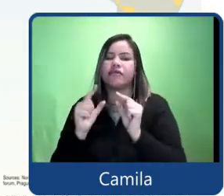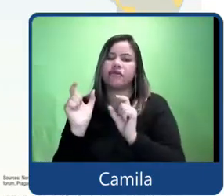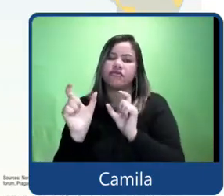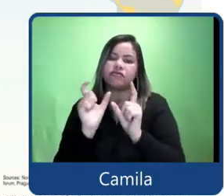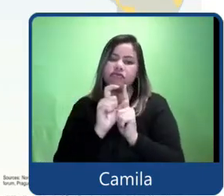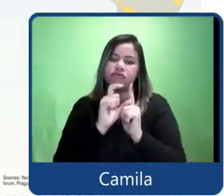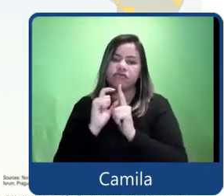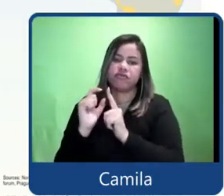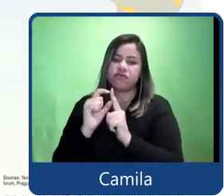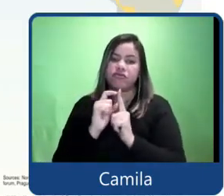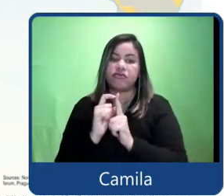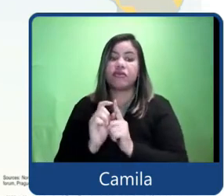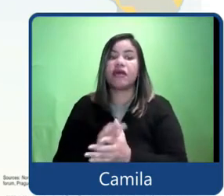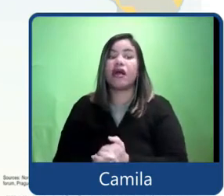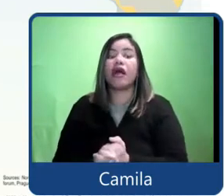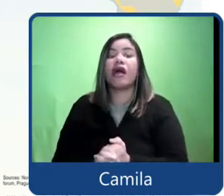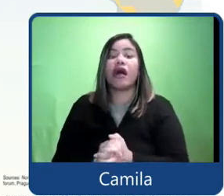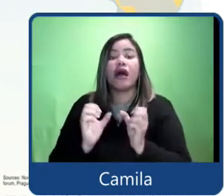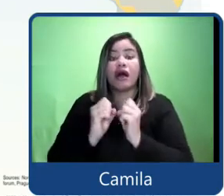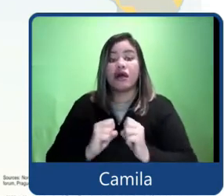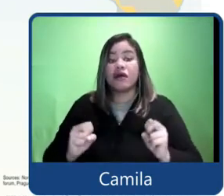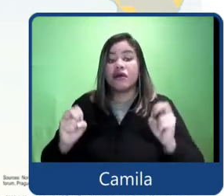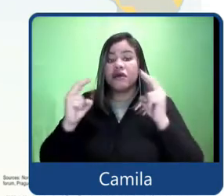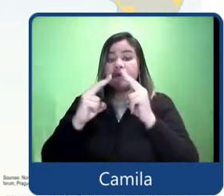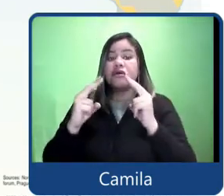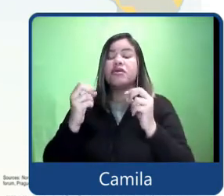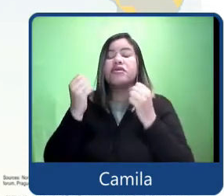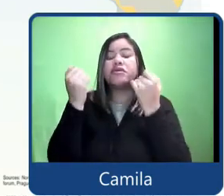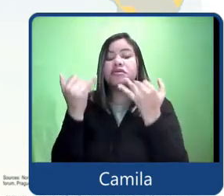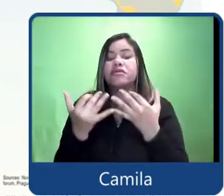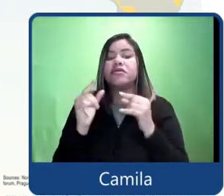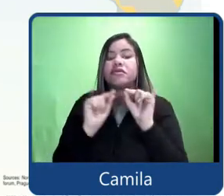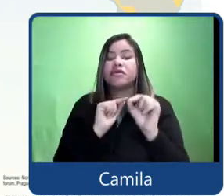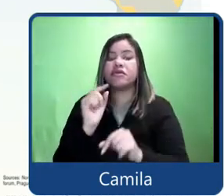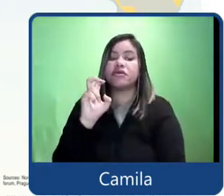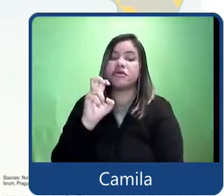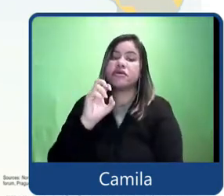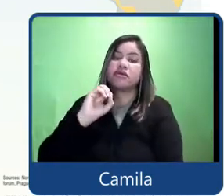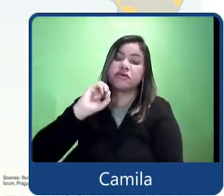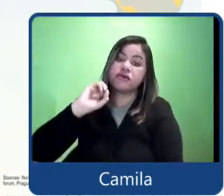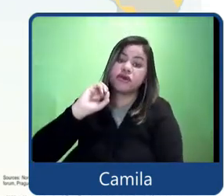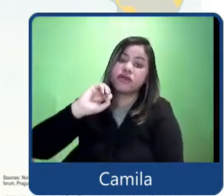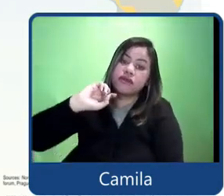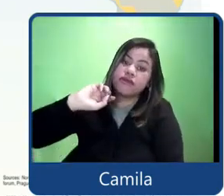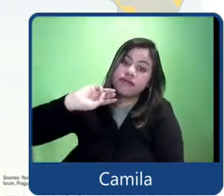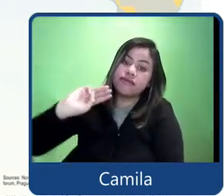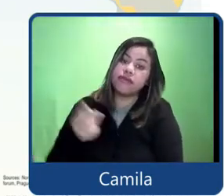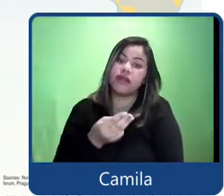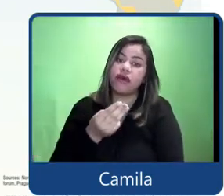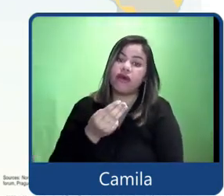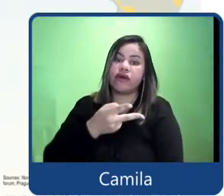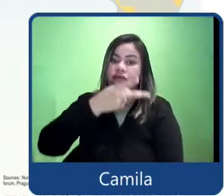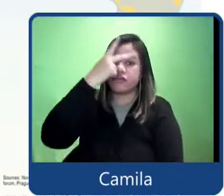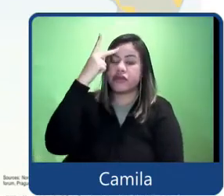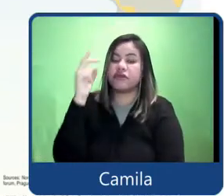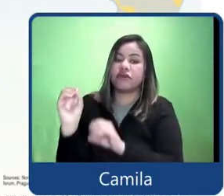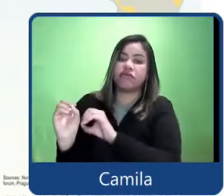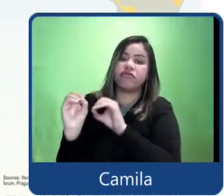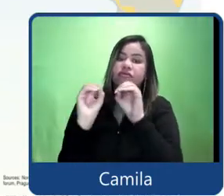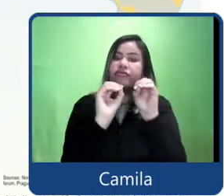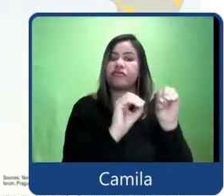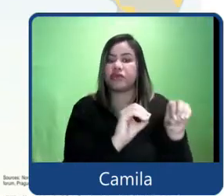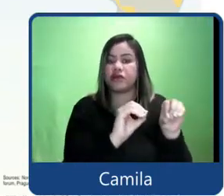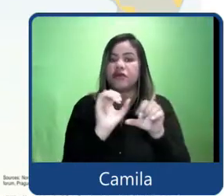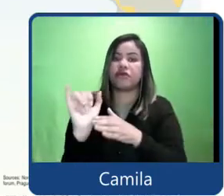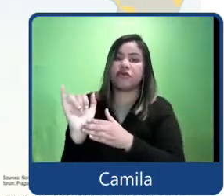cerca de 50 milhões de refugiados. E segundo o Alto Comissariado das Nações Unidas para